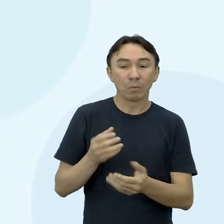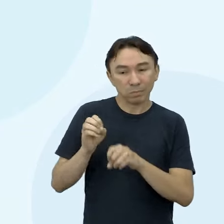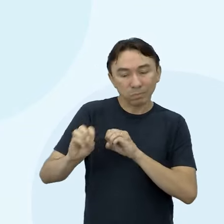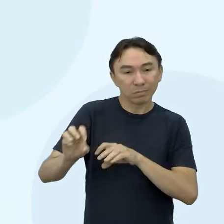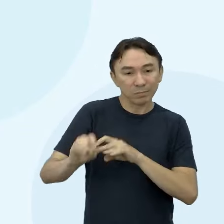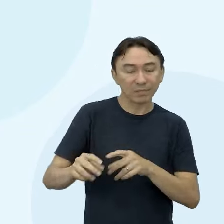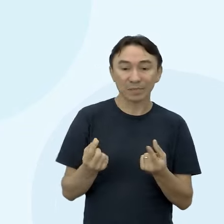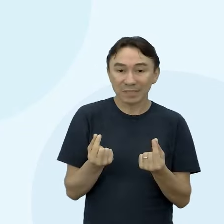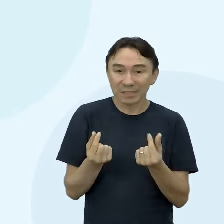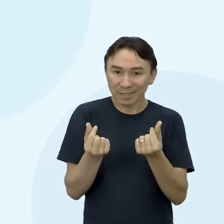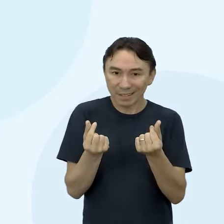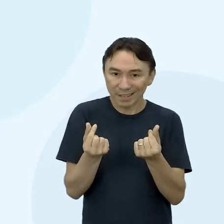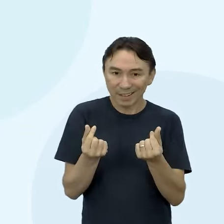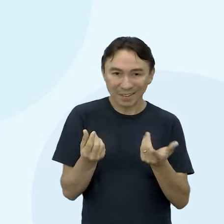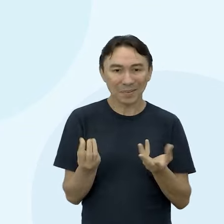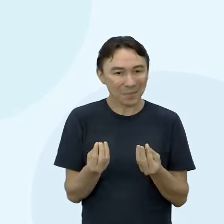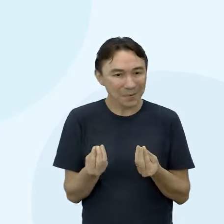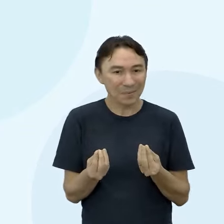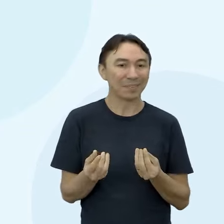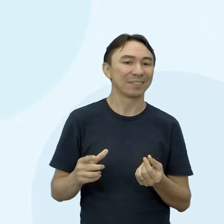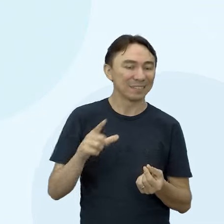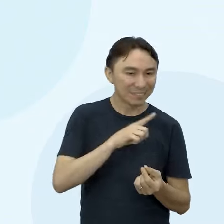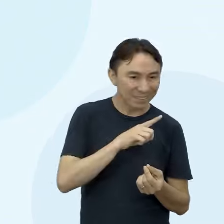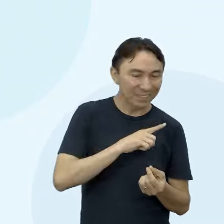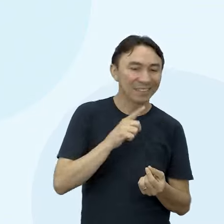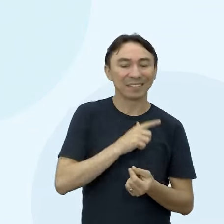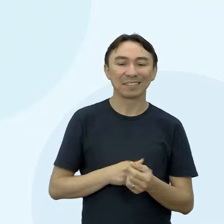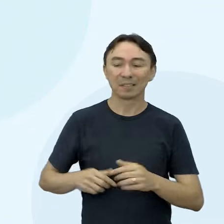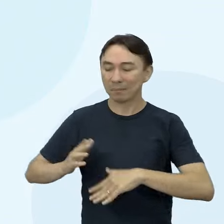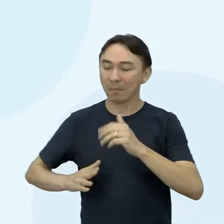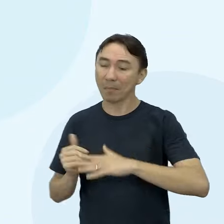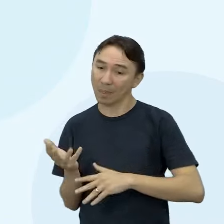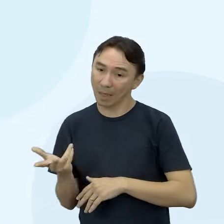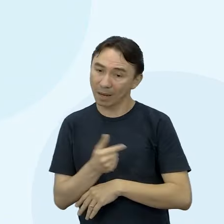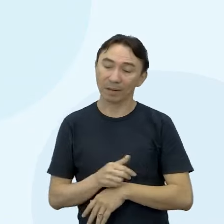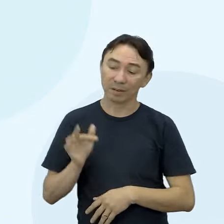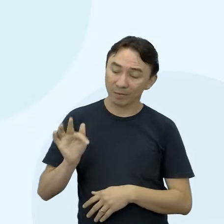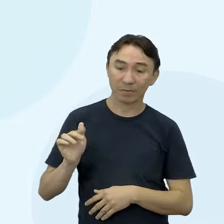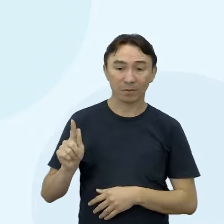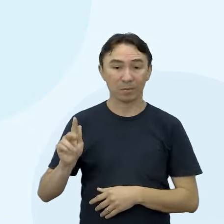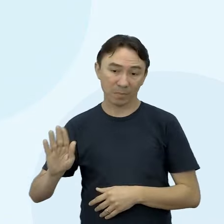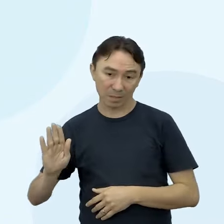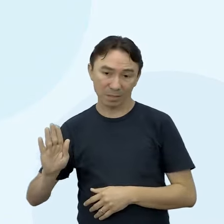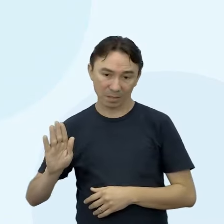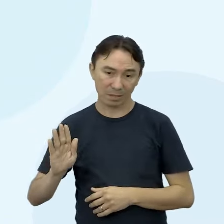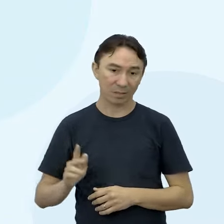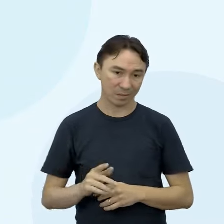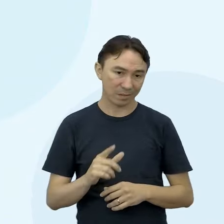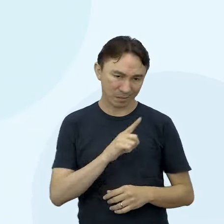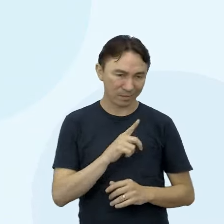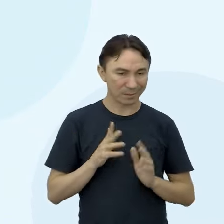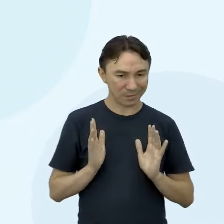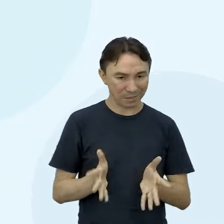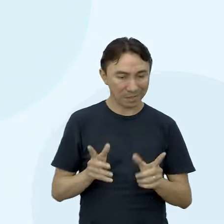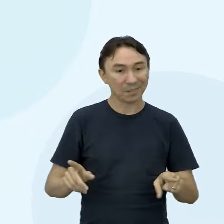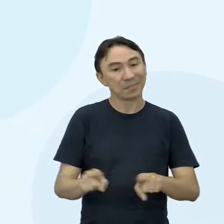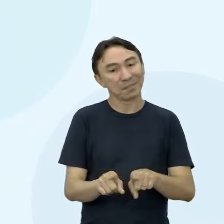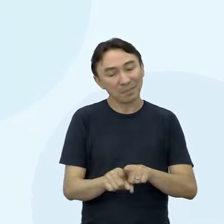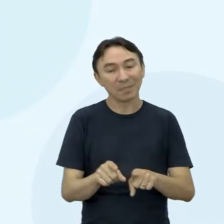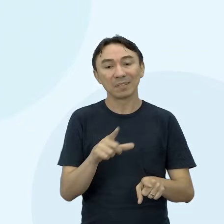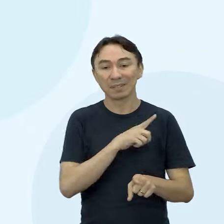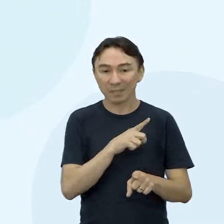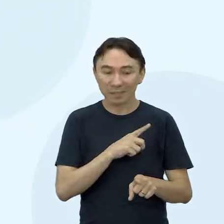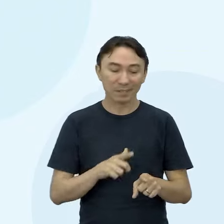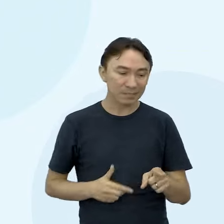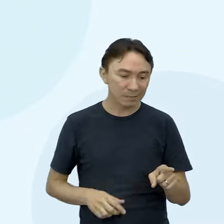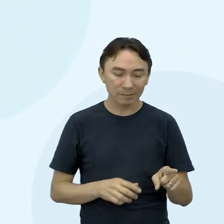eixos estruturantes, a habilidade da formação geral básica e fizemos alguns desdobramentos que eram sobre a elaboração de um plano